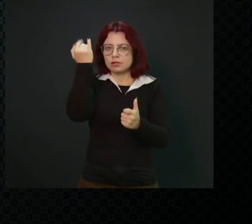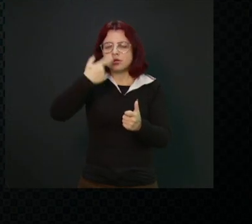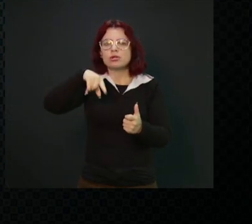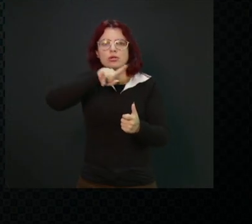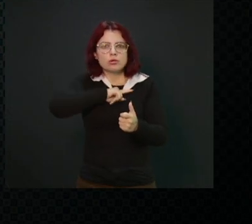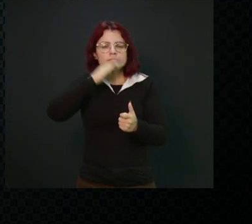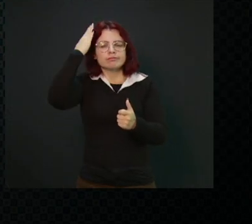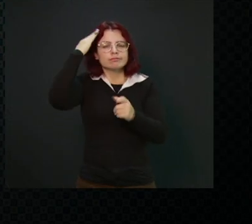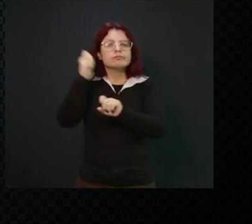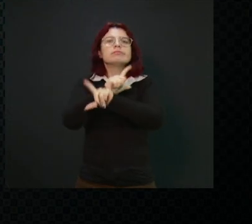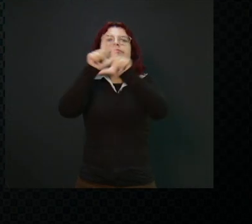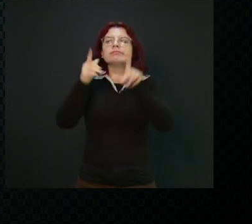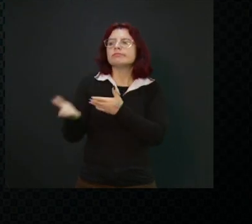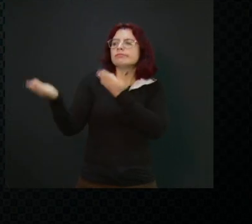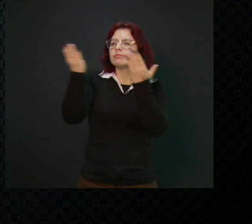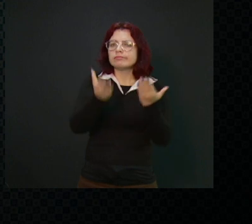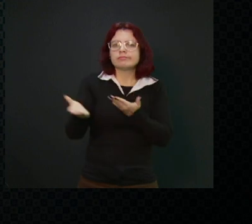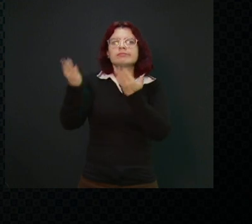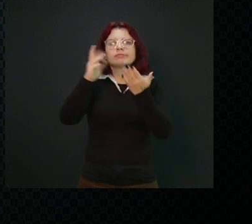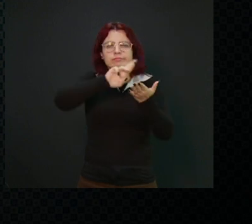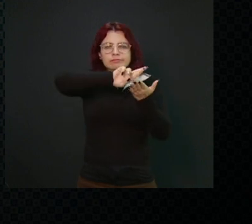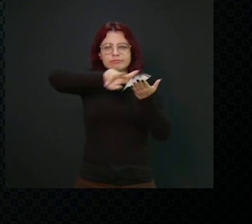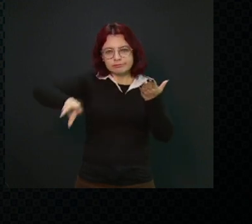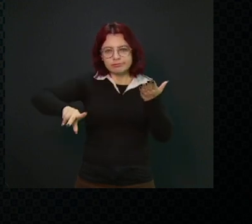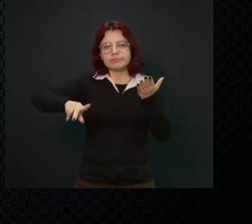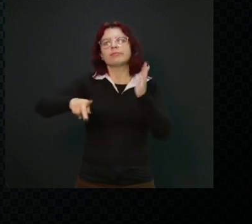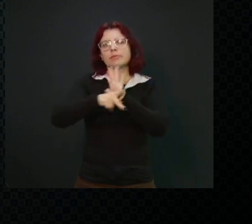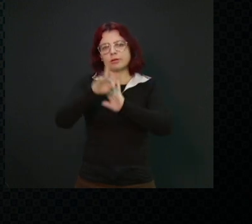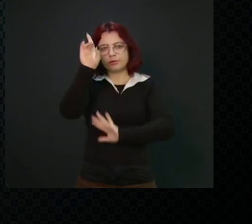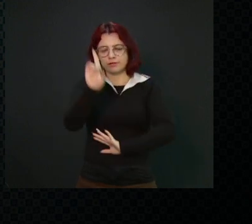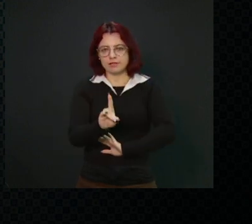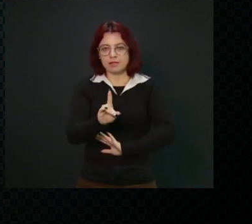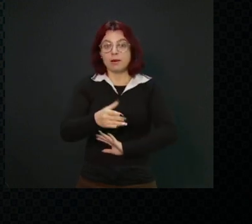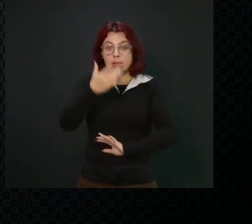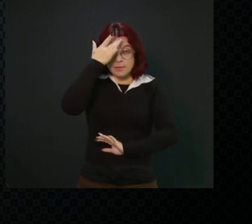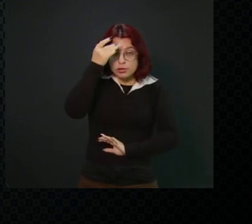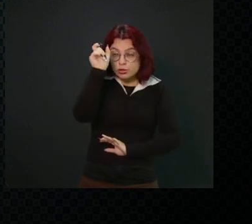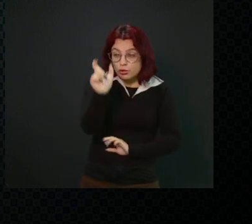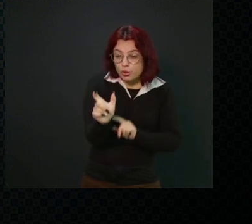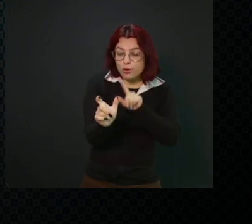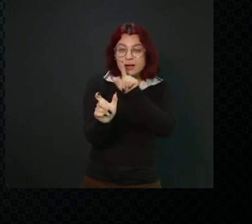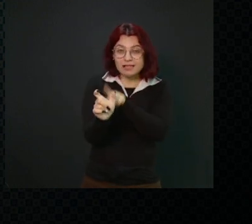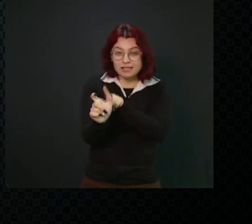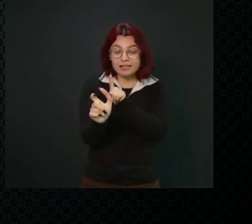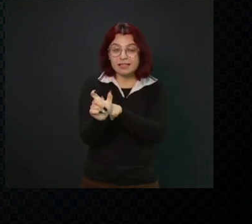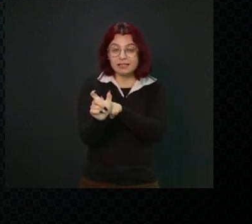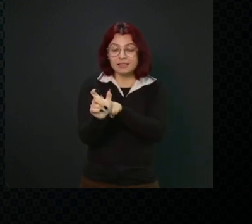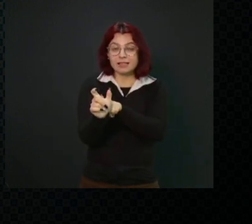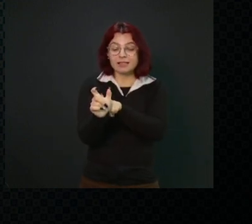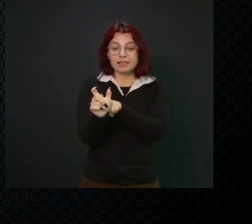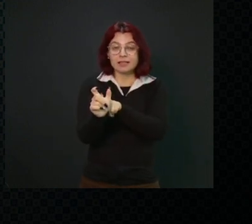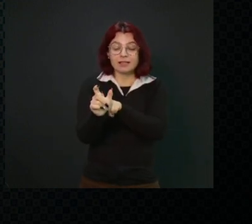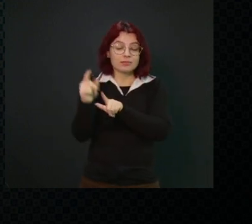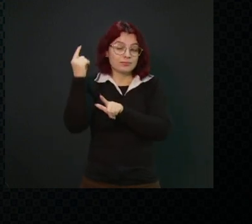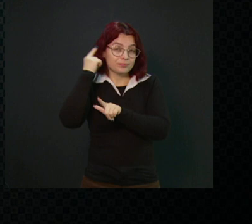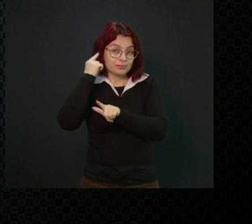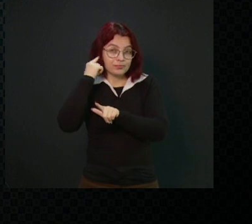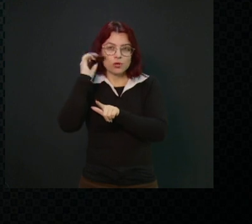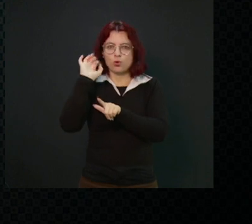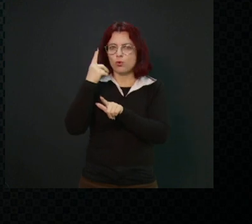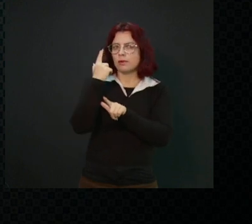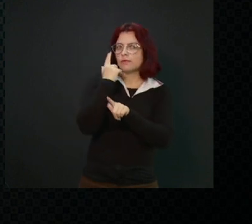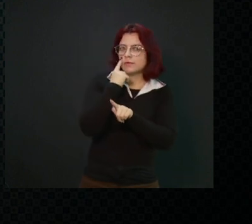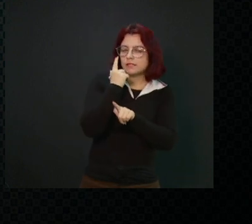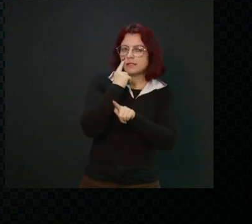compreendermos também essa questão da múltipla deficiência, porque a pessoa que tenha a visão ou a audição afetado e um